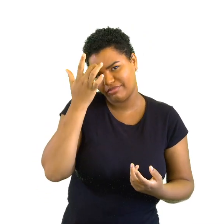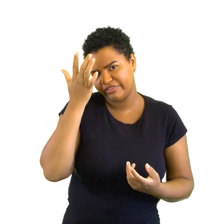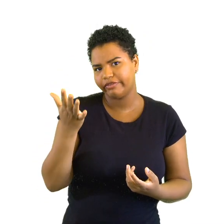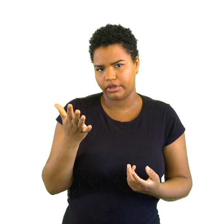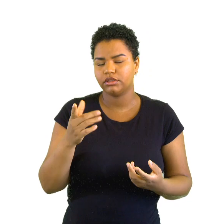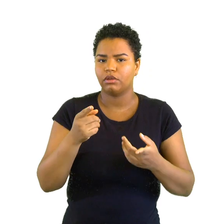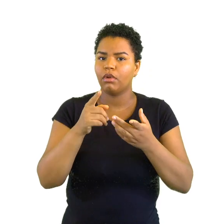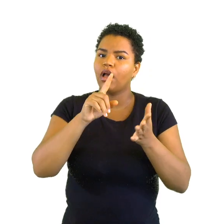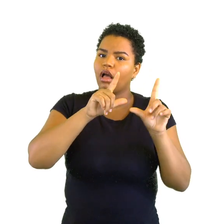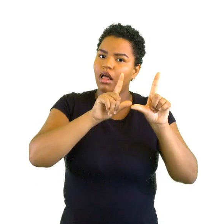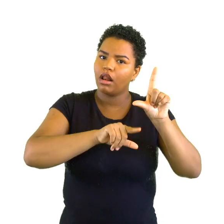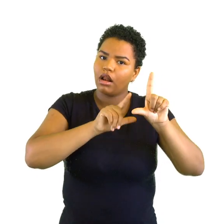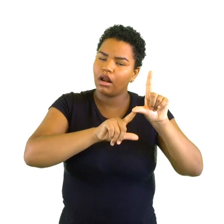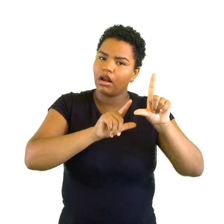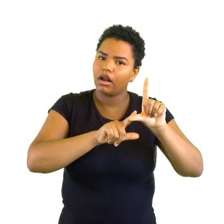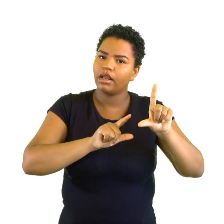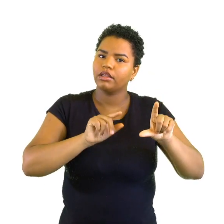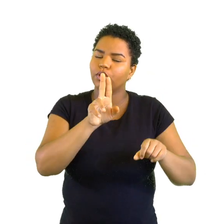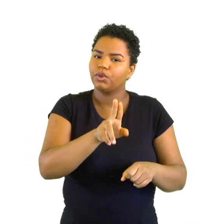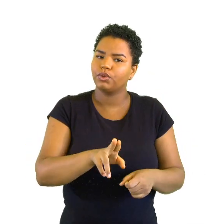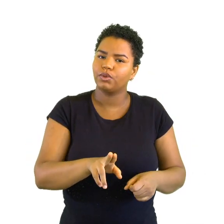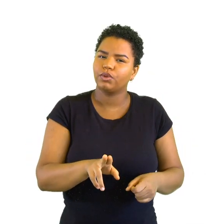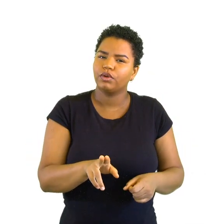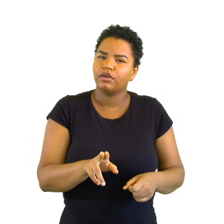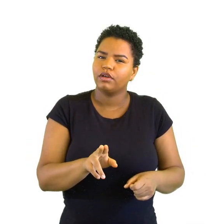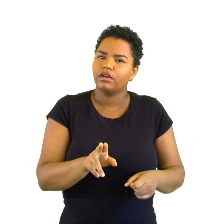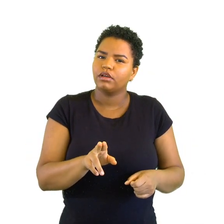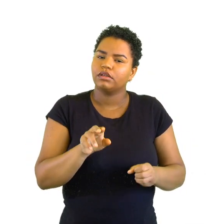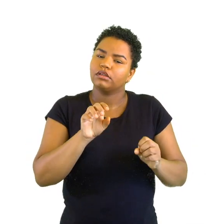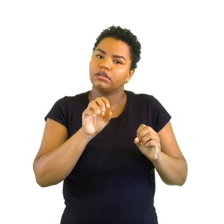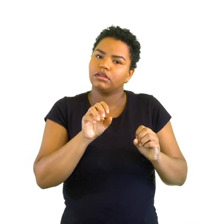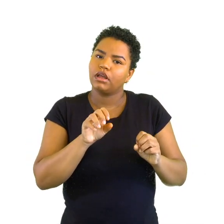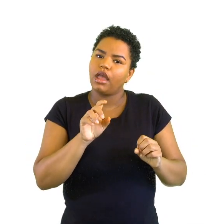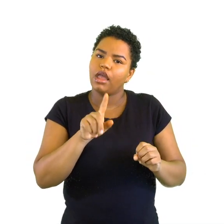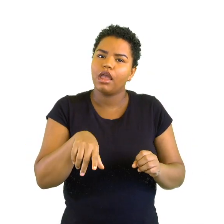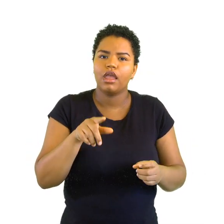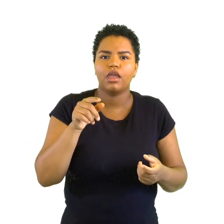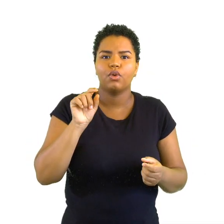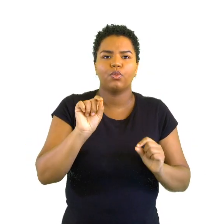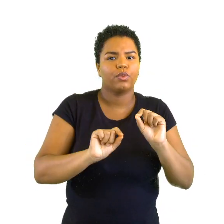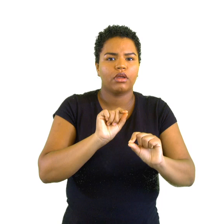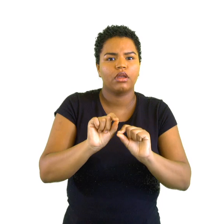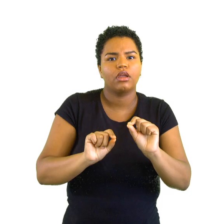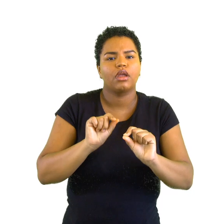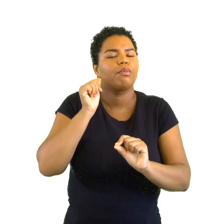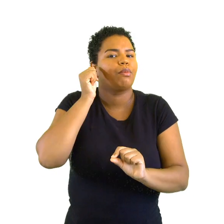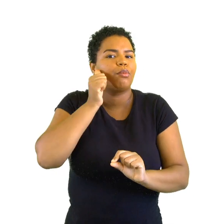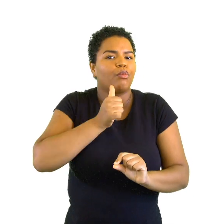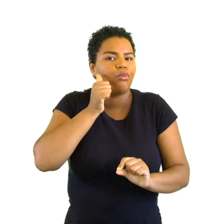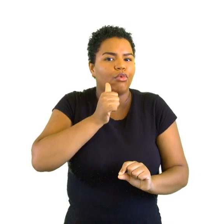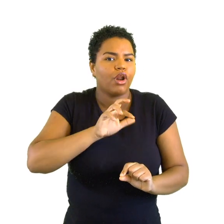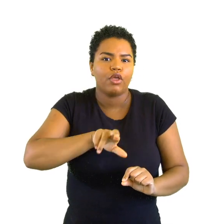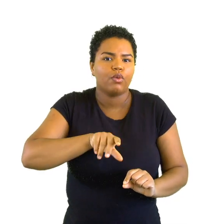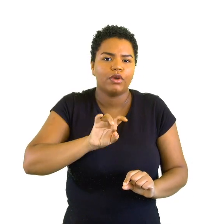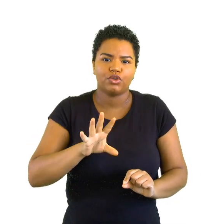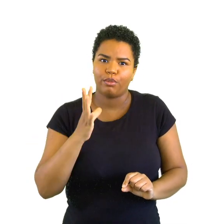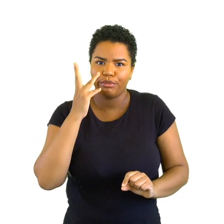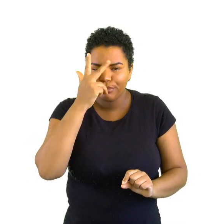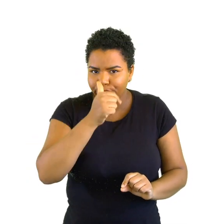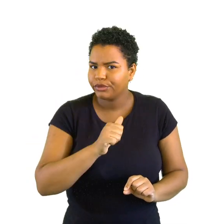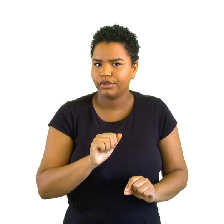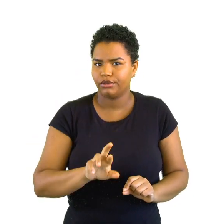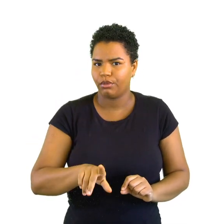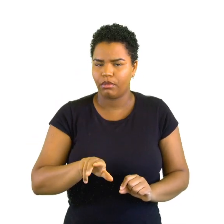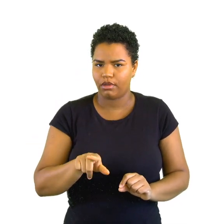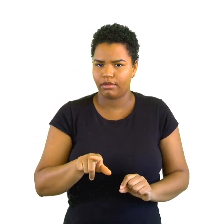ela trabalha o quê? A história de uma pessoa, de uma mulher que não é apenas um rosto bonito. E ao longo da letra,